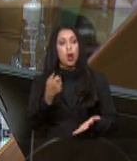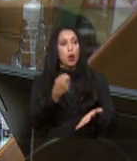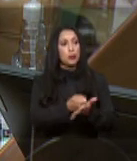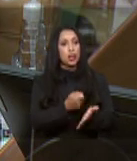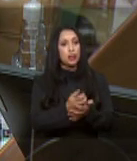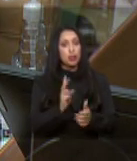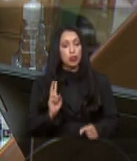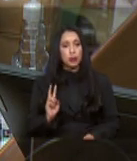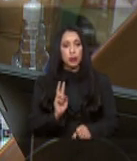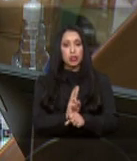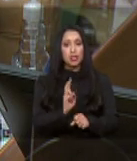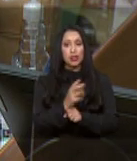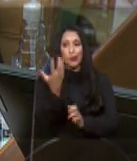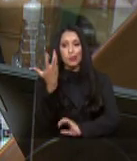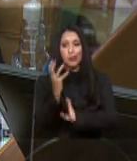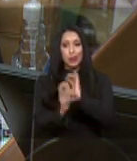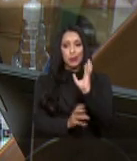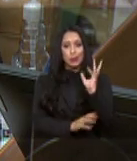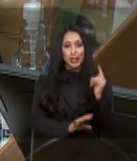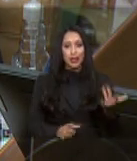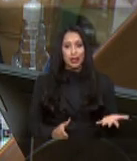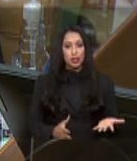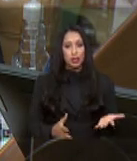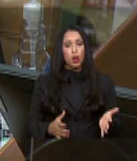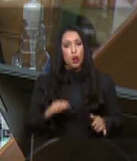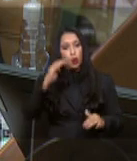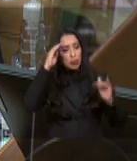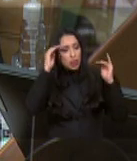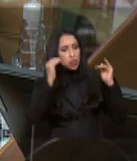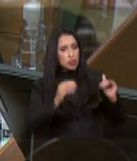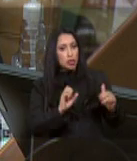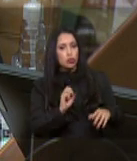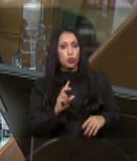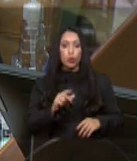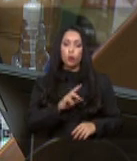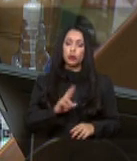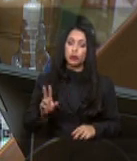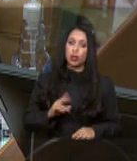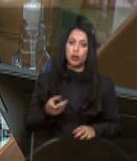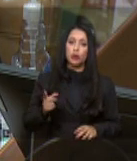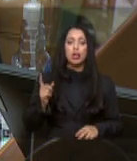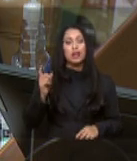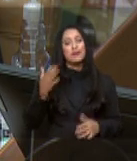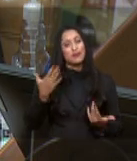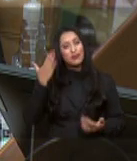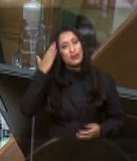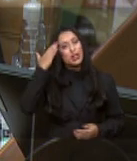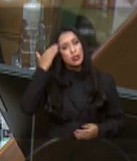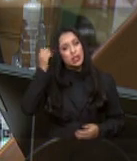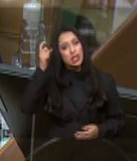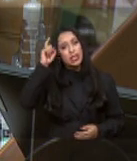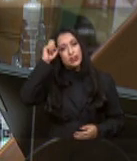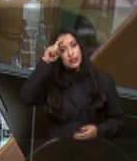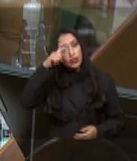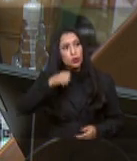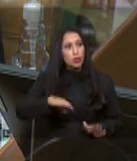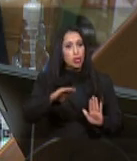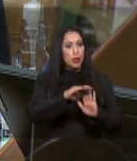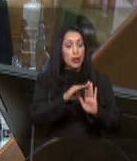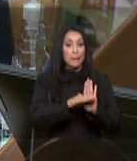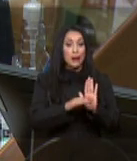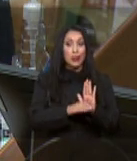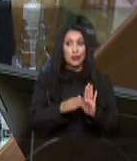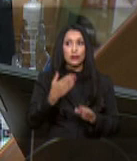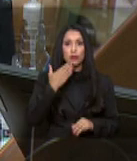obrigatória proteção ao meio ambiente ecologicamente equilibrado. Sei das dificuldades de uma pauta que a presidência tem, quando pedimos no mês de